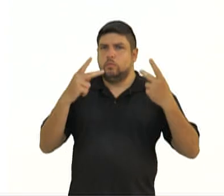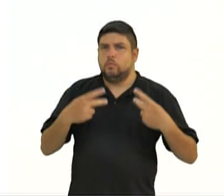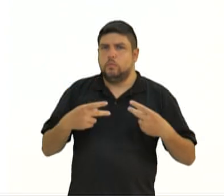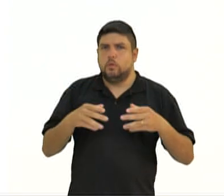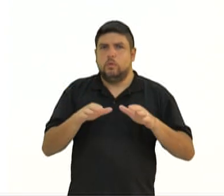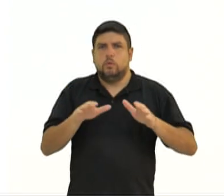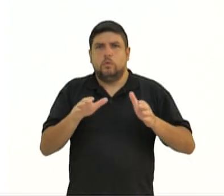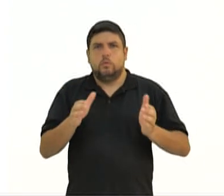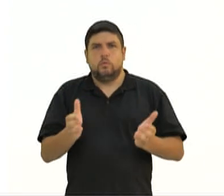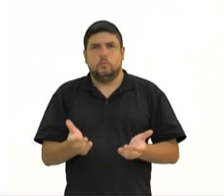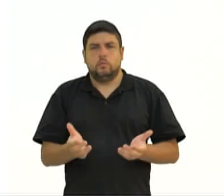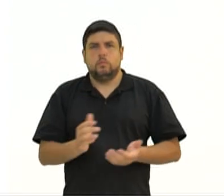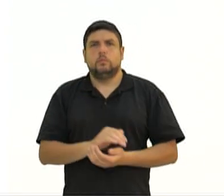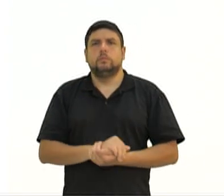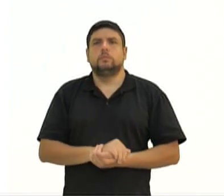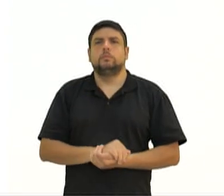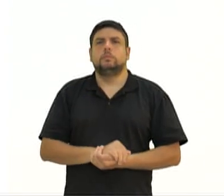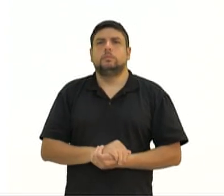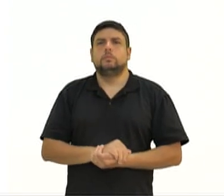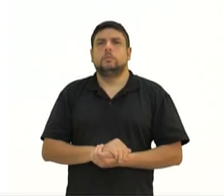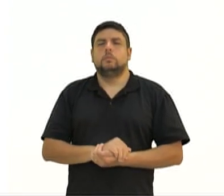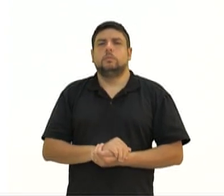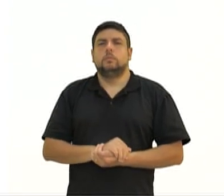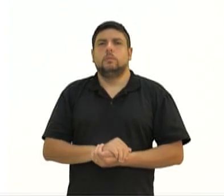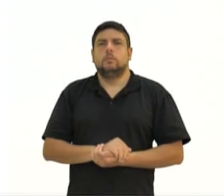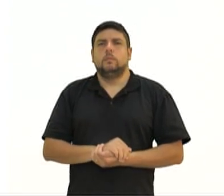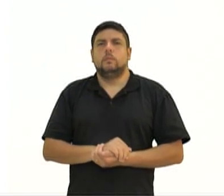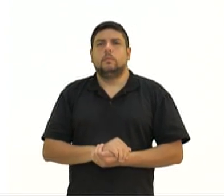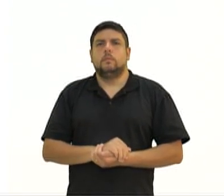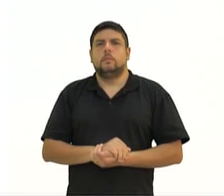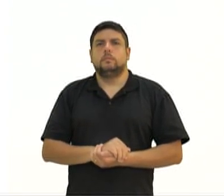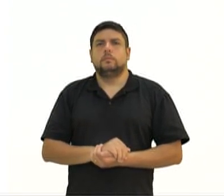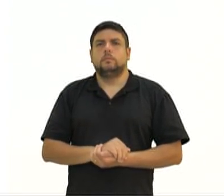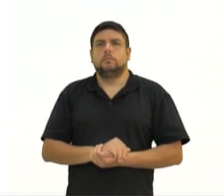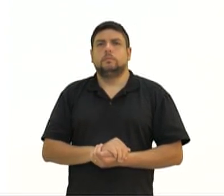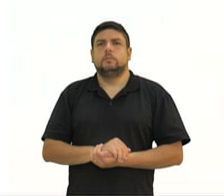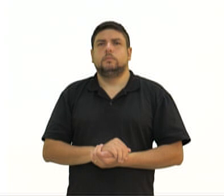do seu vaso. Isso é uma obra de arte.